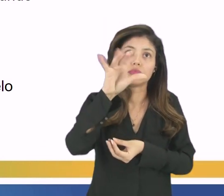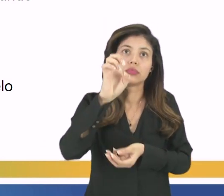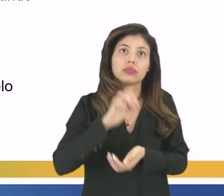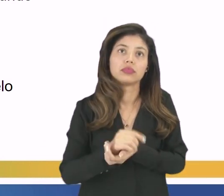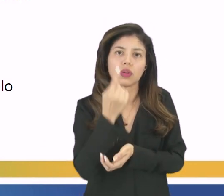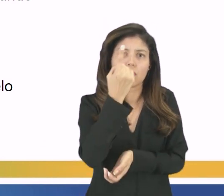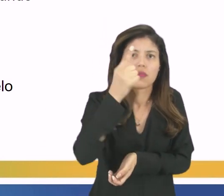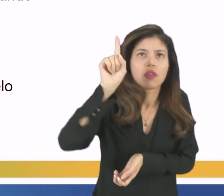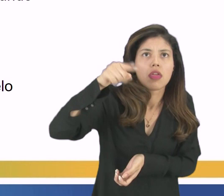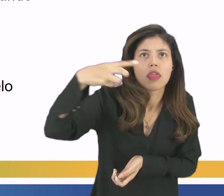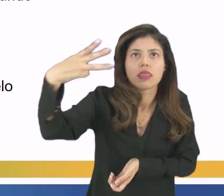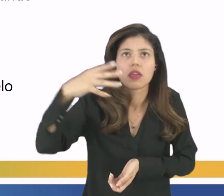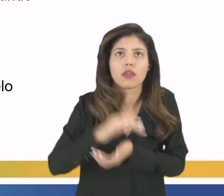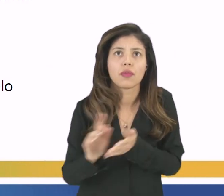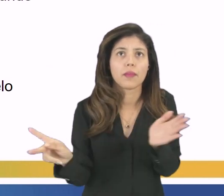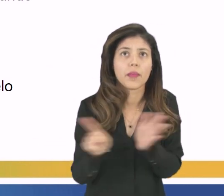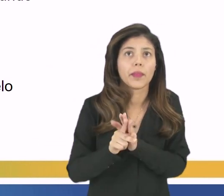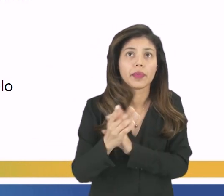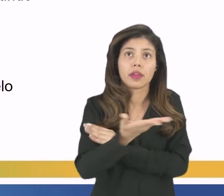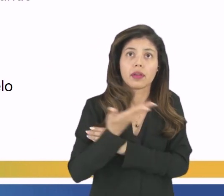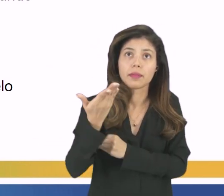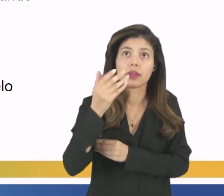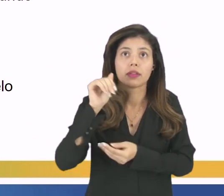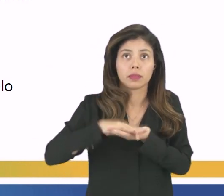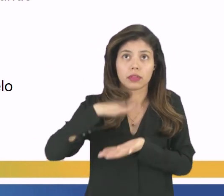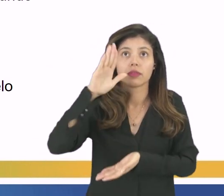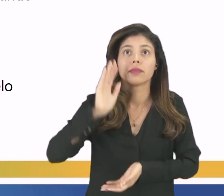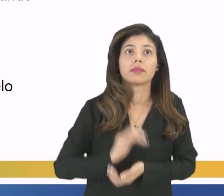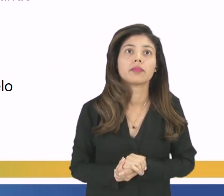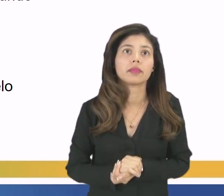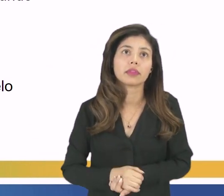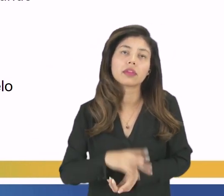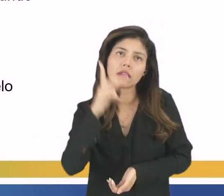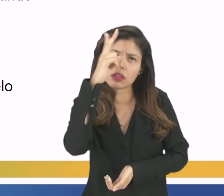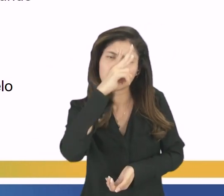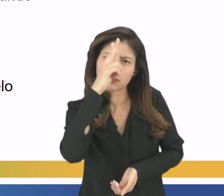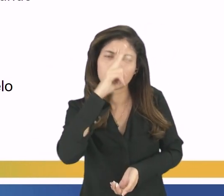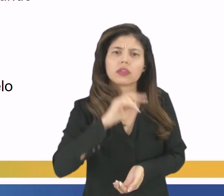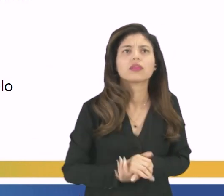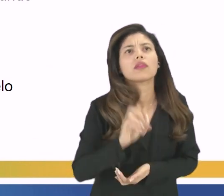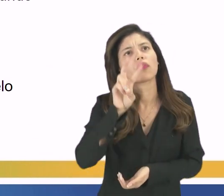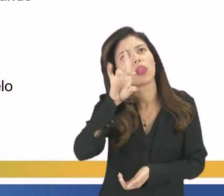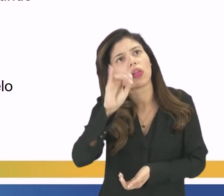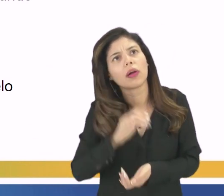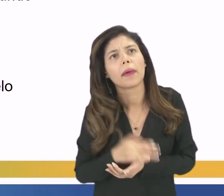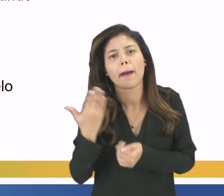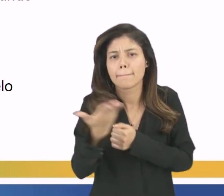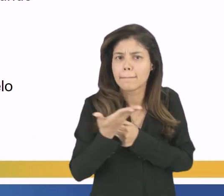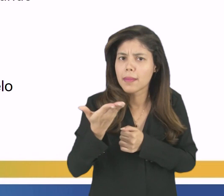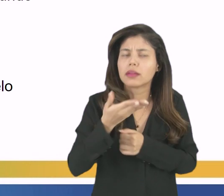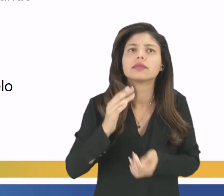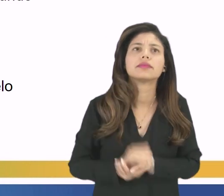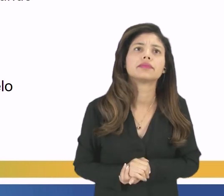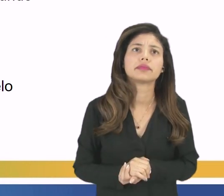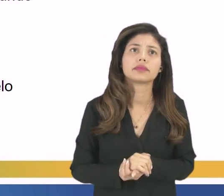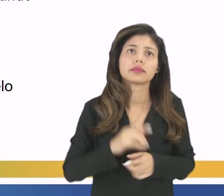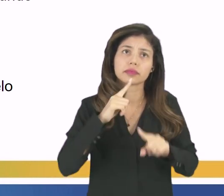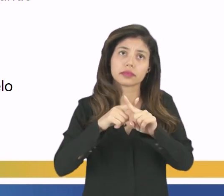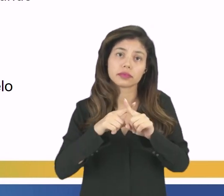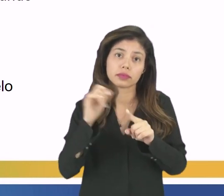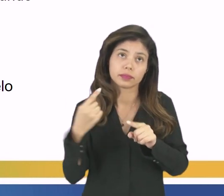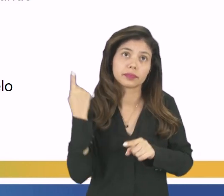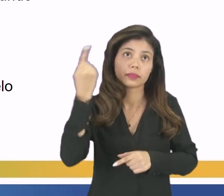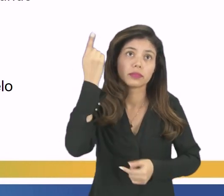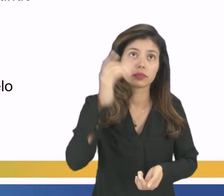corresponde a 1/3 do produto da área da base pela altura. Como assim? Lembrando de volume, é sempre a área da base vezes a altura. A área da base vezes a